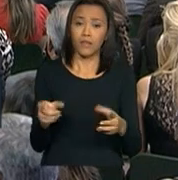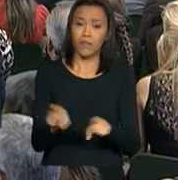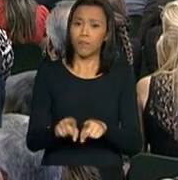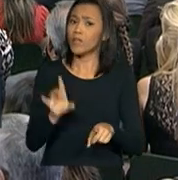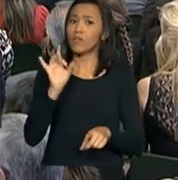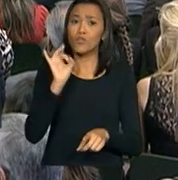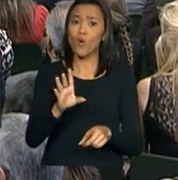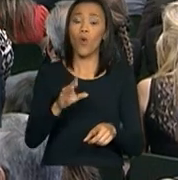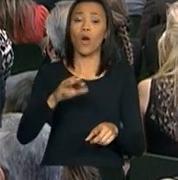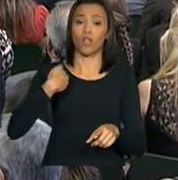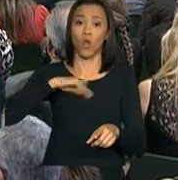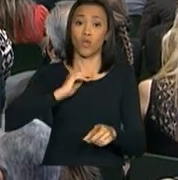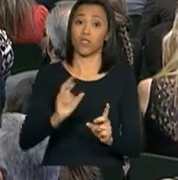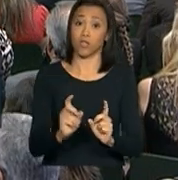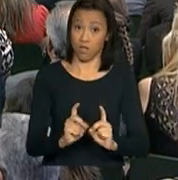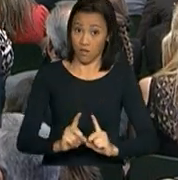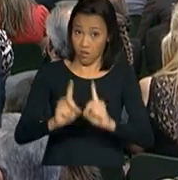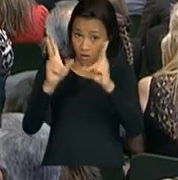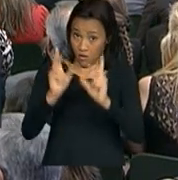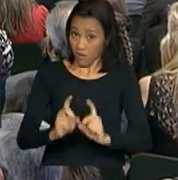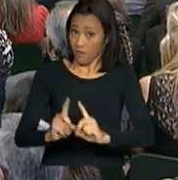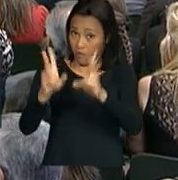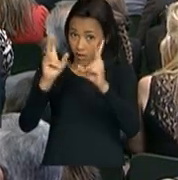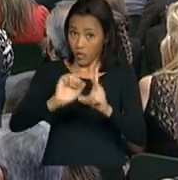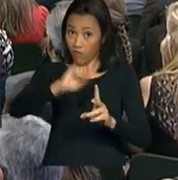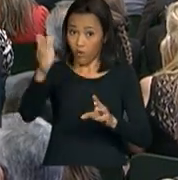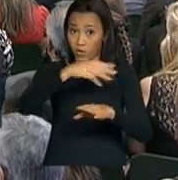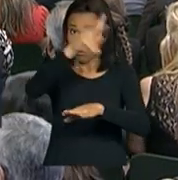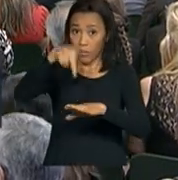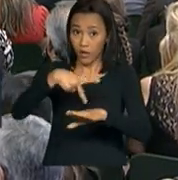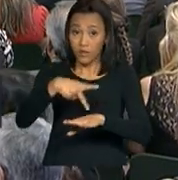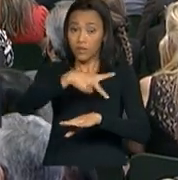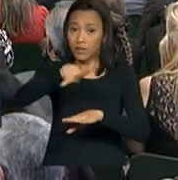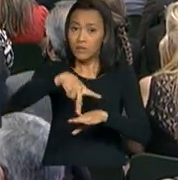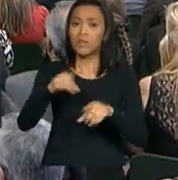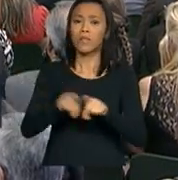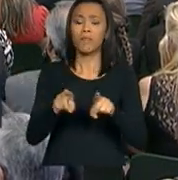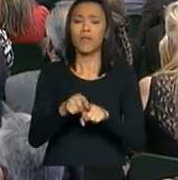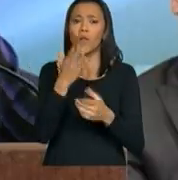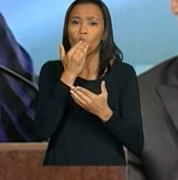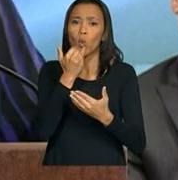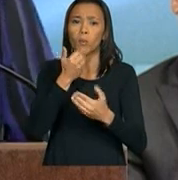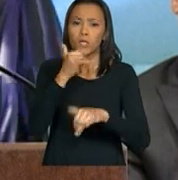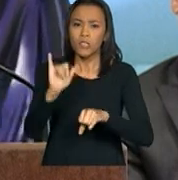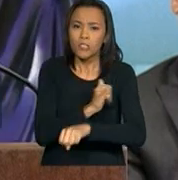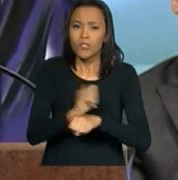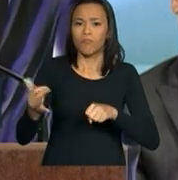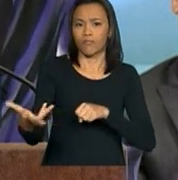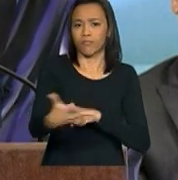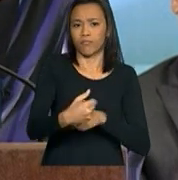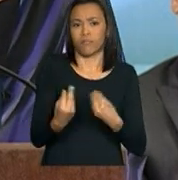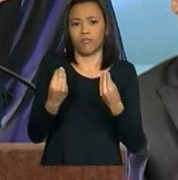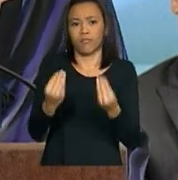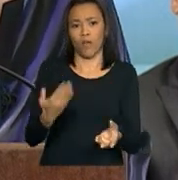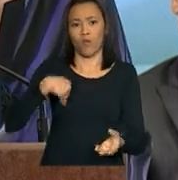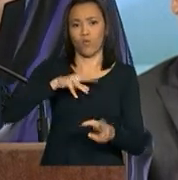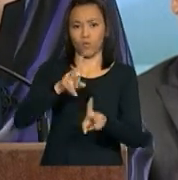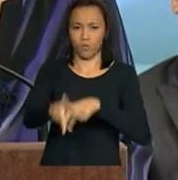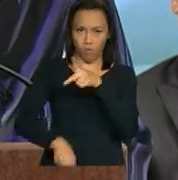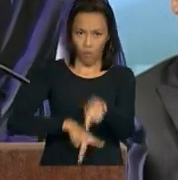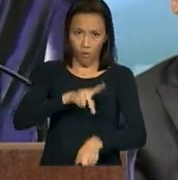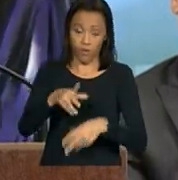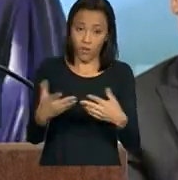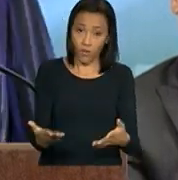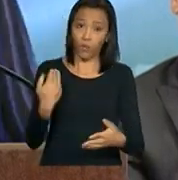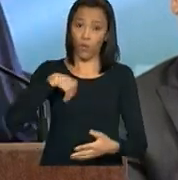exportações mas também a produção e a qualidade da alimentação do nosso povo o nosso governo tem